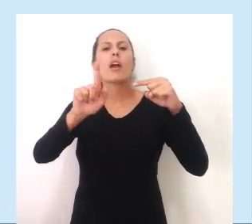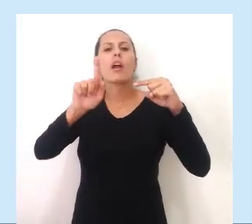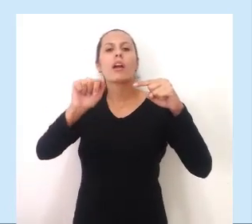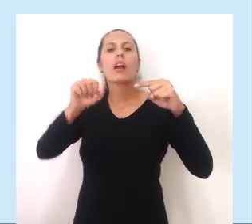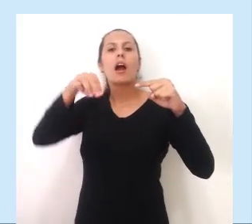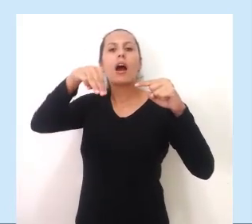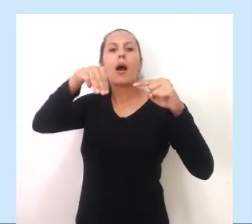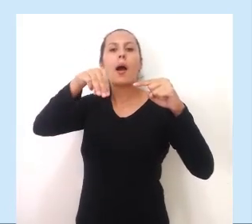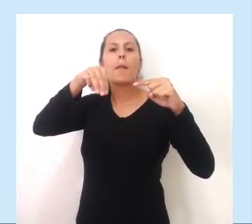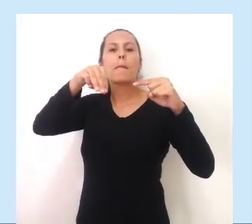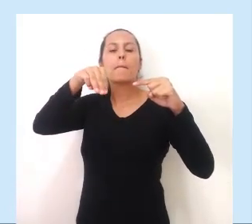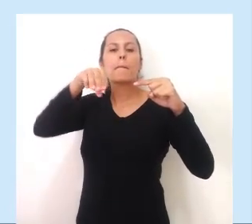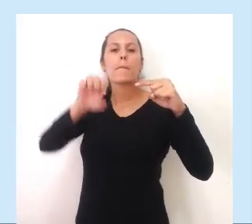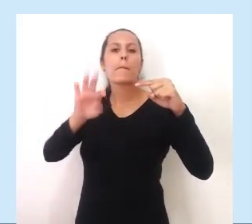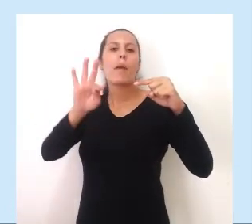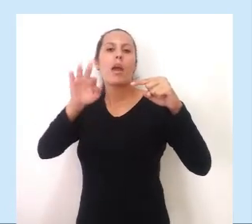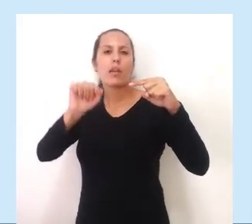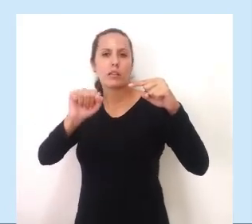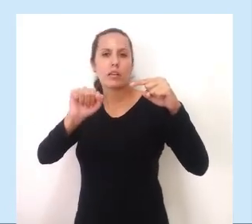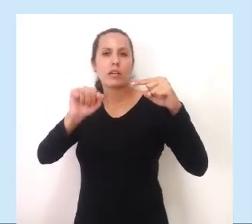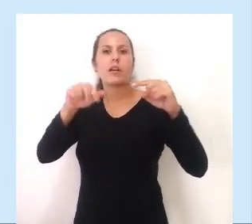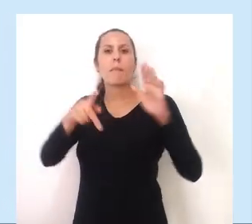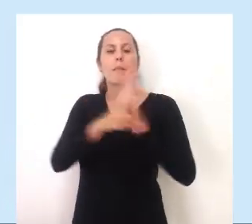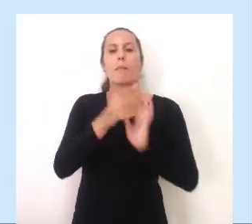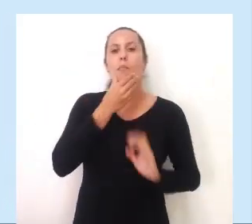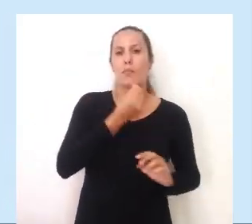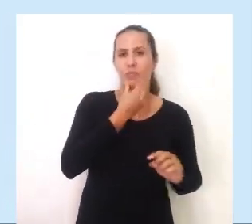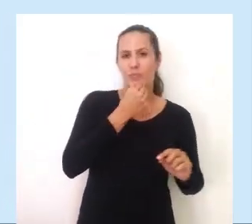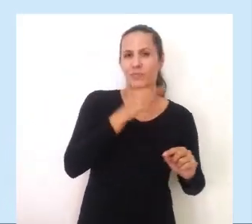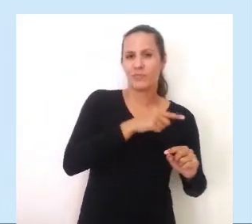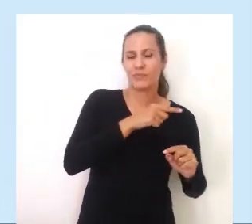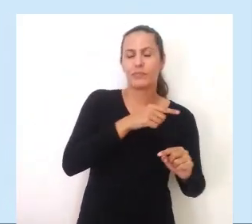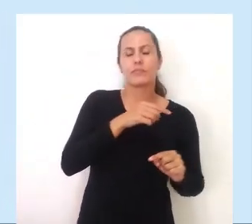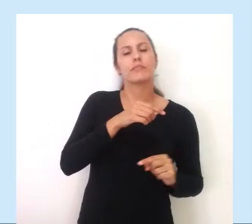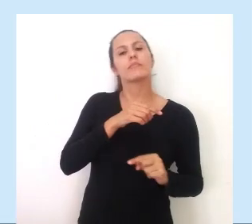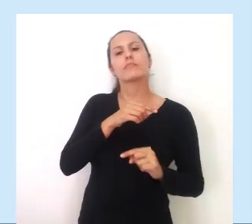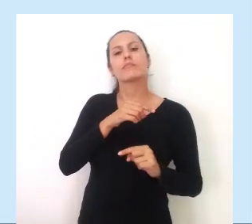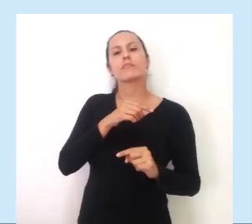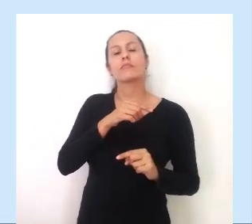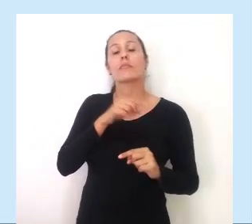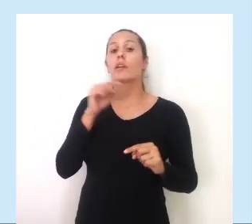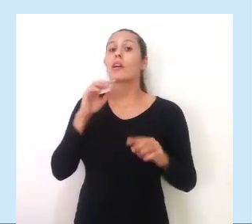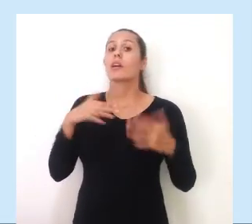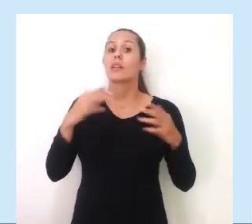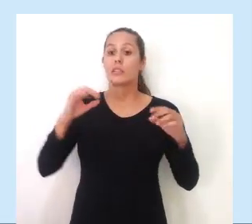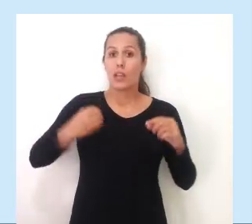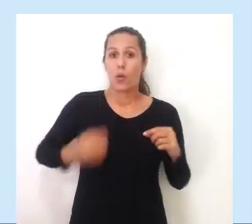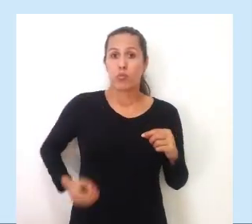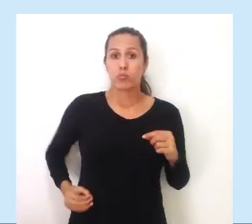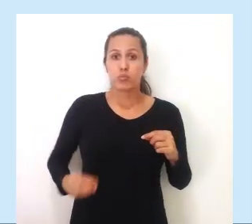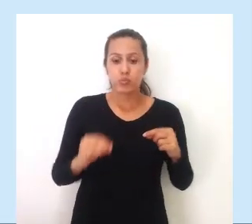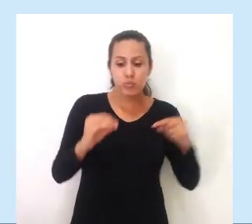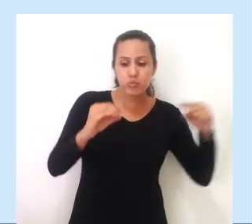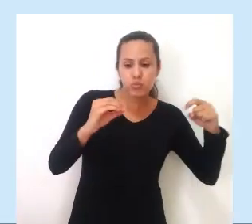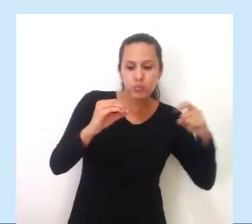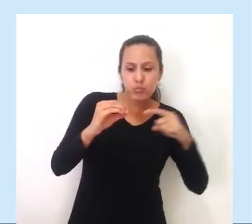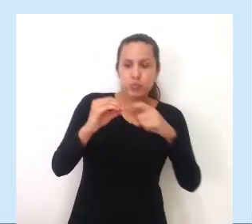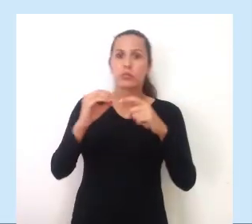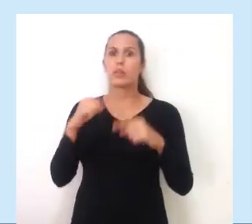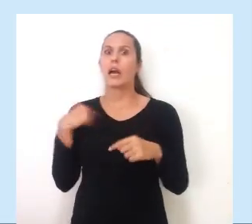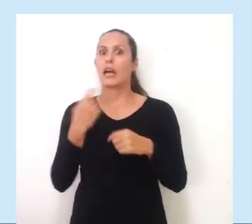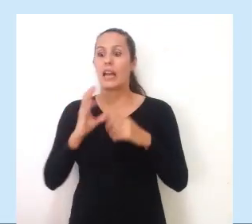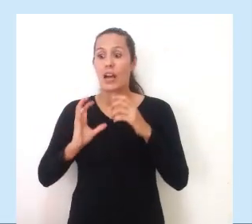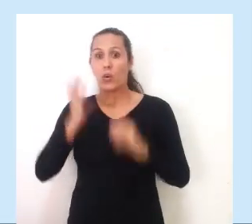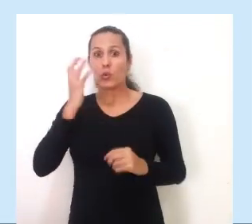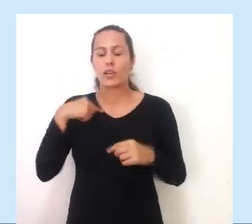gameta masculino espermatozoide, ok? E quando ocorre a ovulação, aí é que a